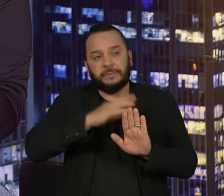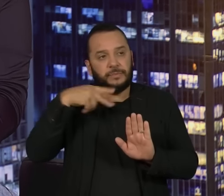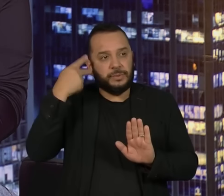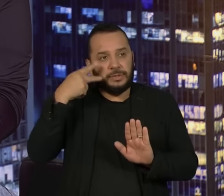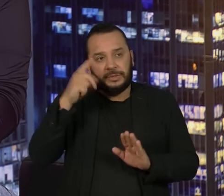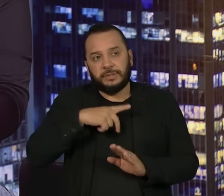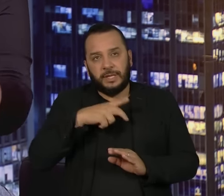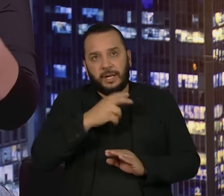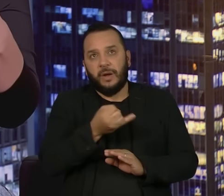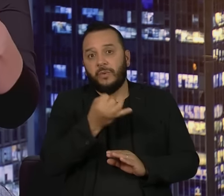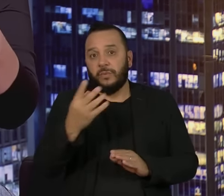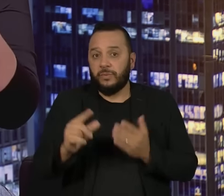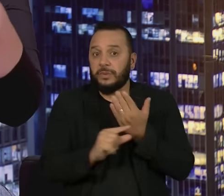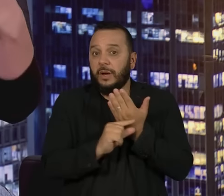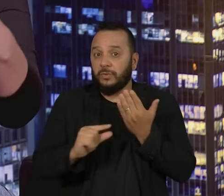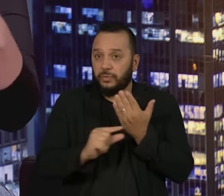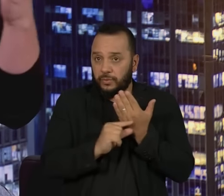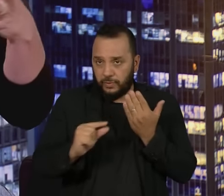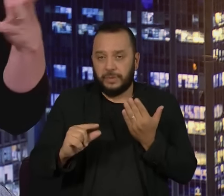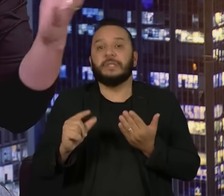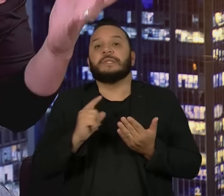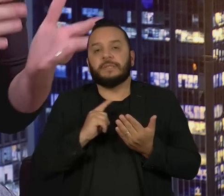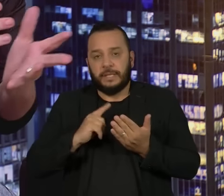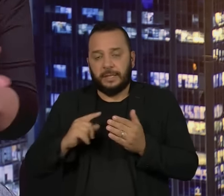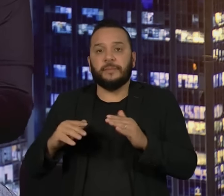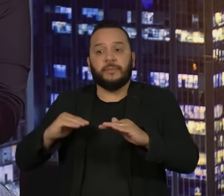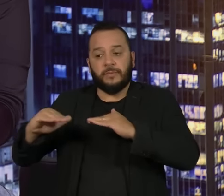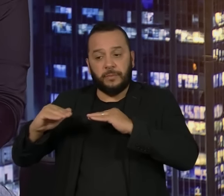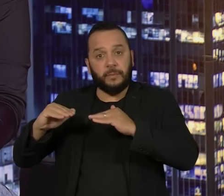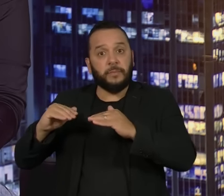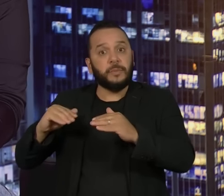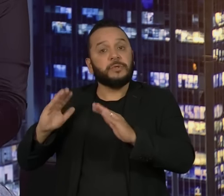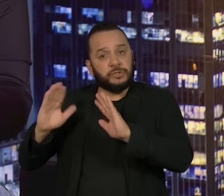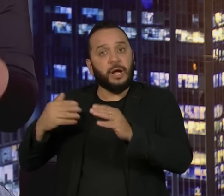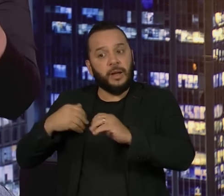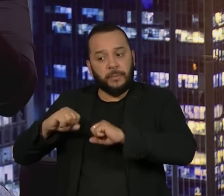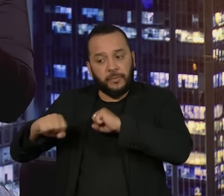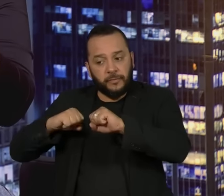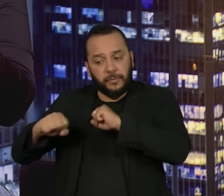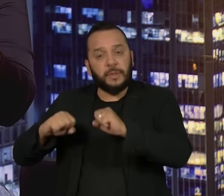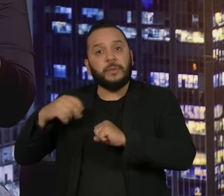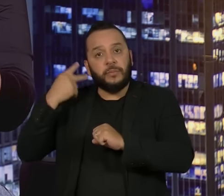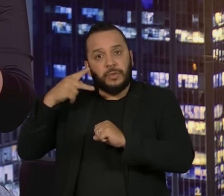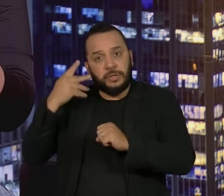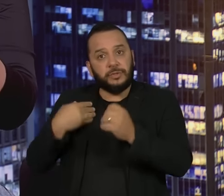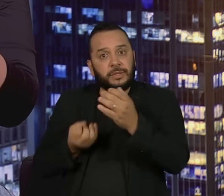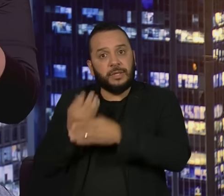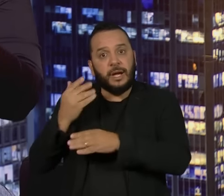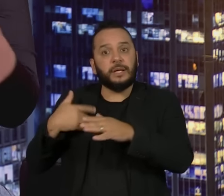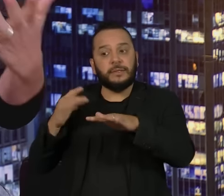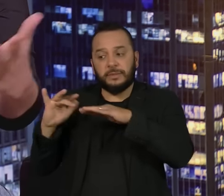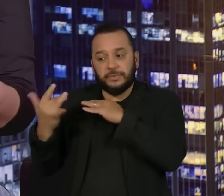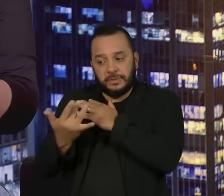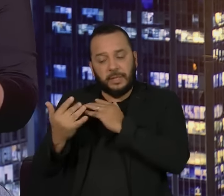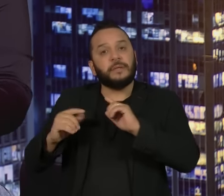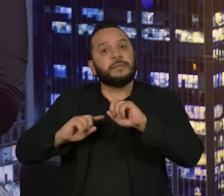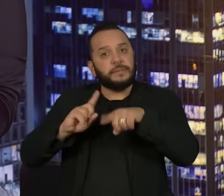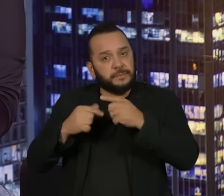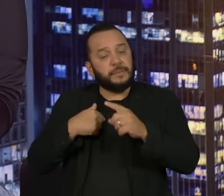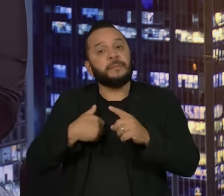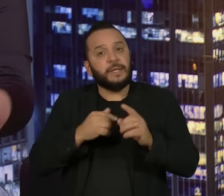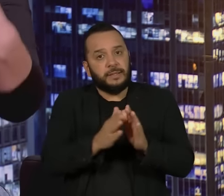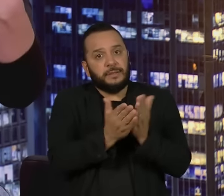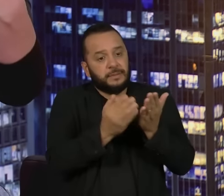Existem autores que acabam tendo de encarar movimentos que nascem muitas vezes nas redes sociais, nessa tentativa de censura, e acabam com a